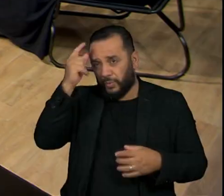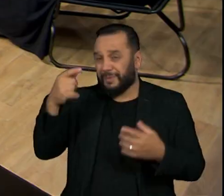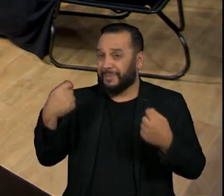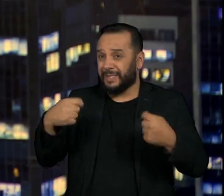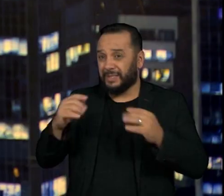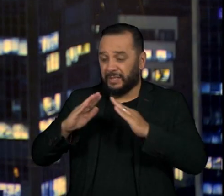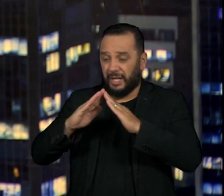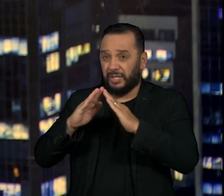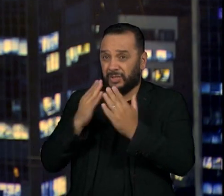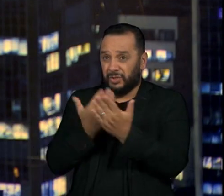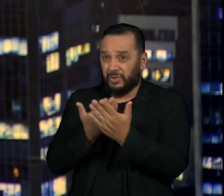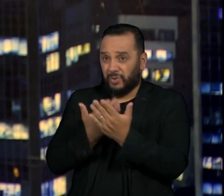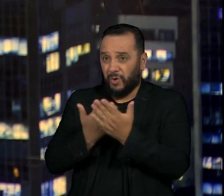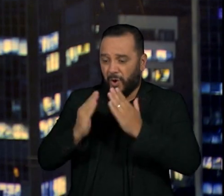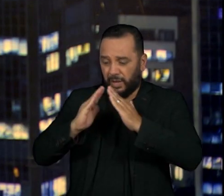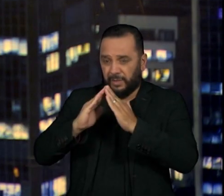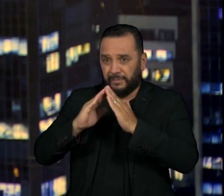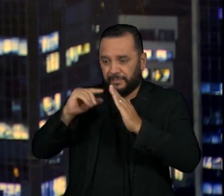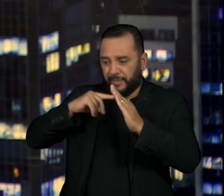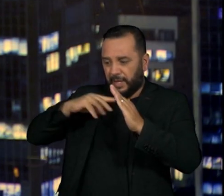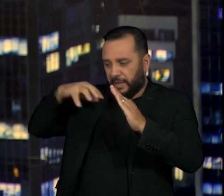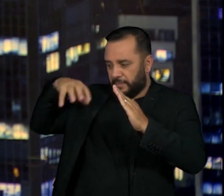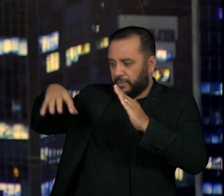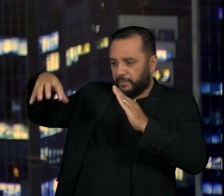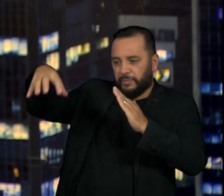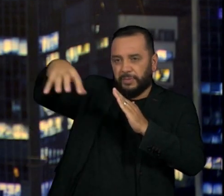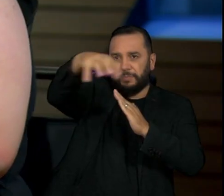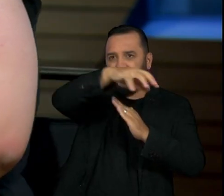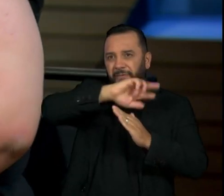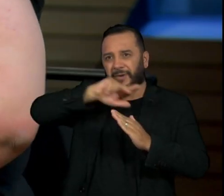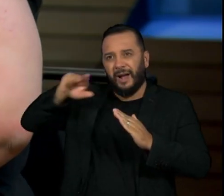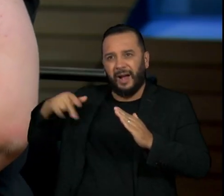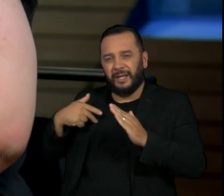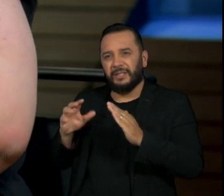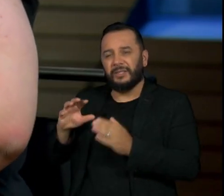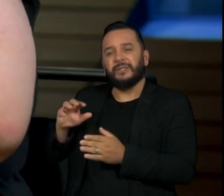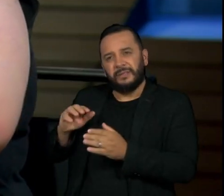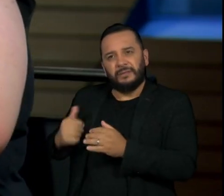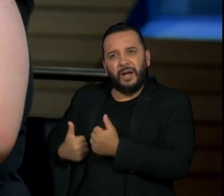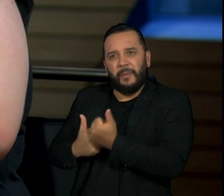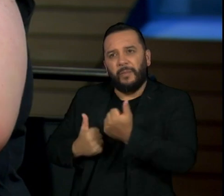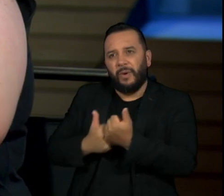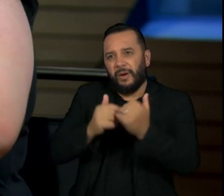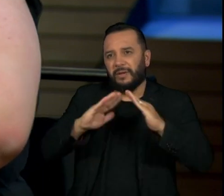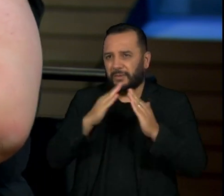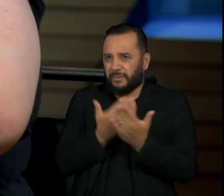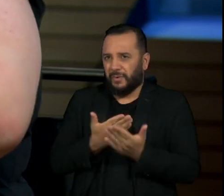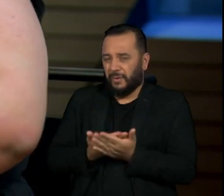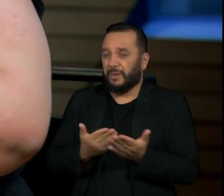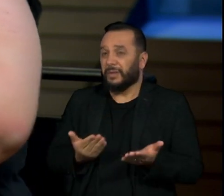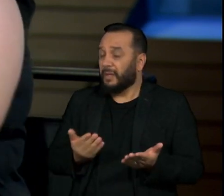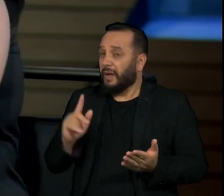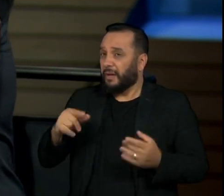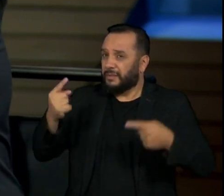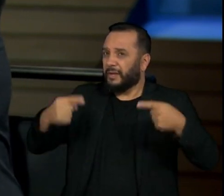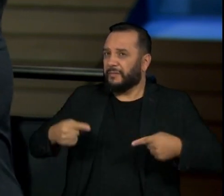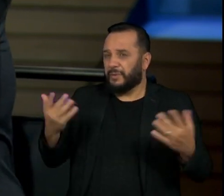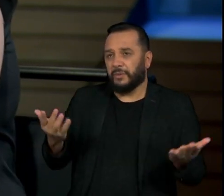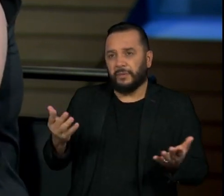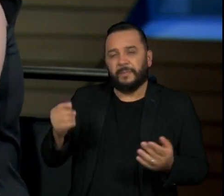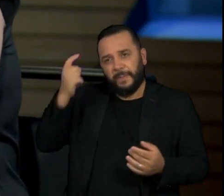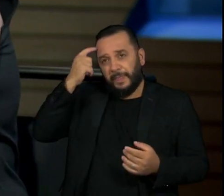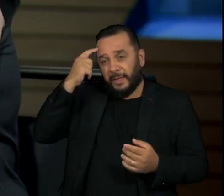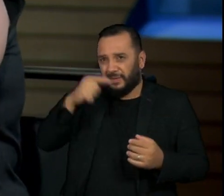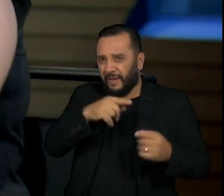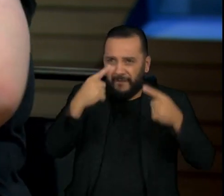comunidade interligada de acolhimento. O desafio é esse, a gente conseguir entender que não se trata de um fenômeno que a violência vai reprimir,